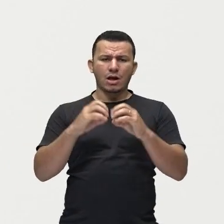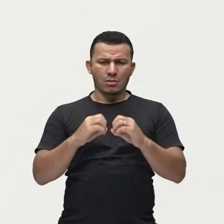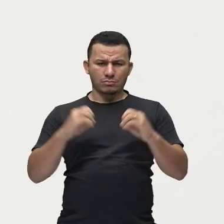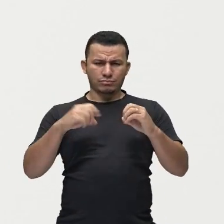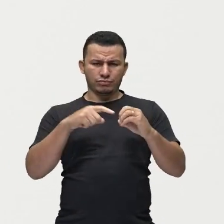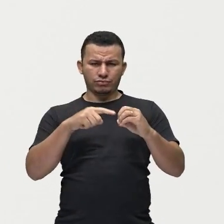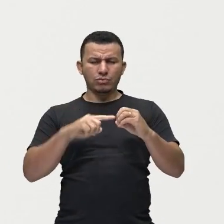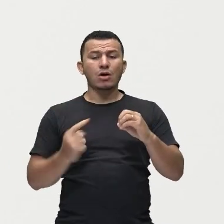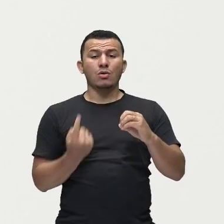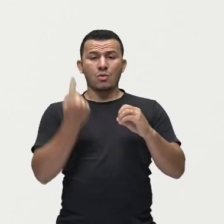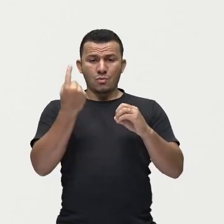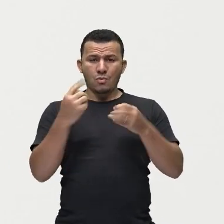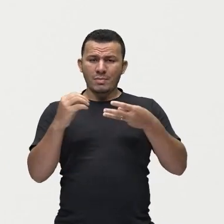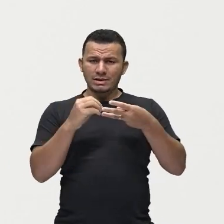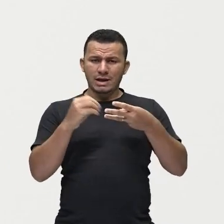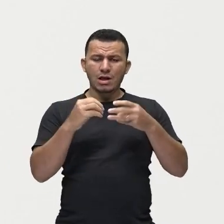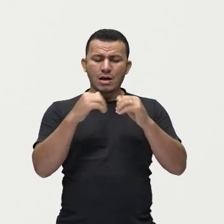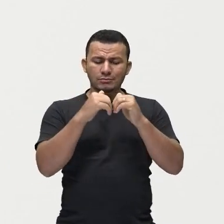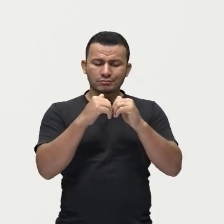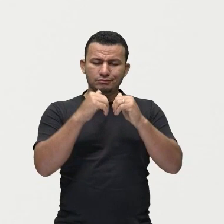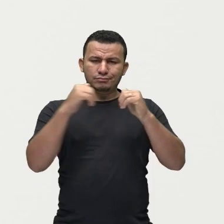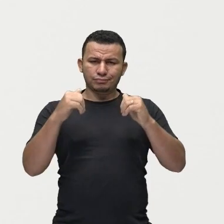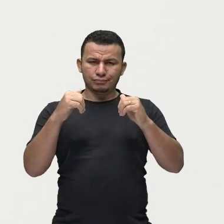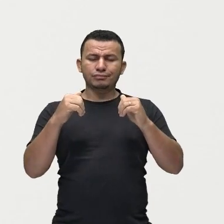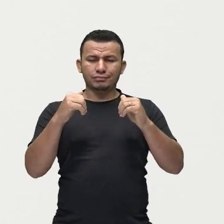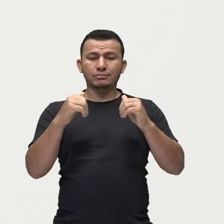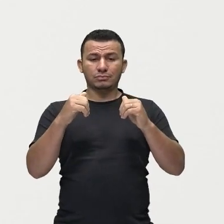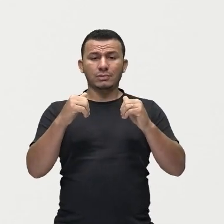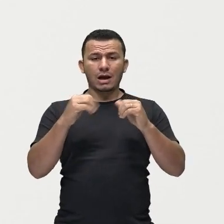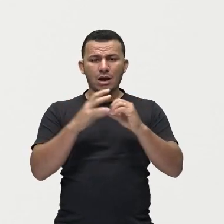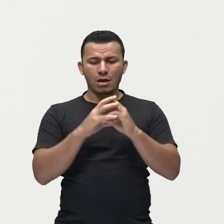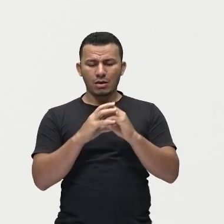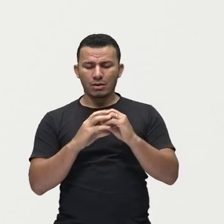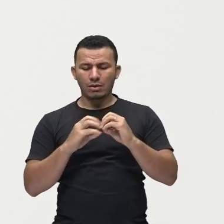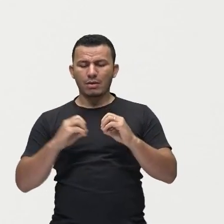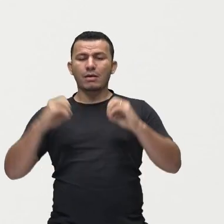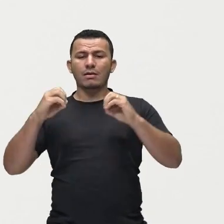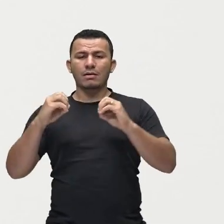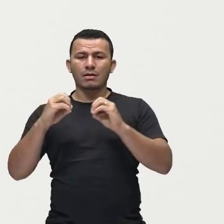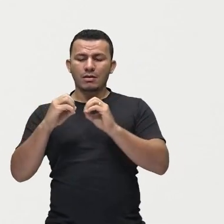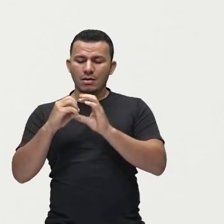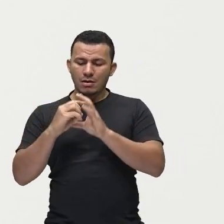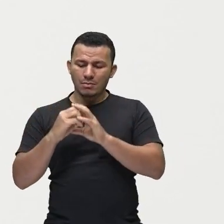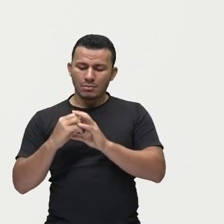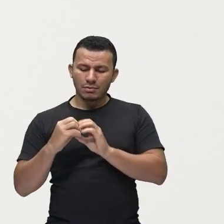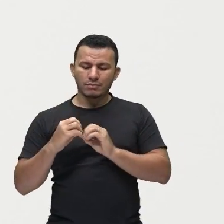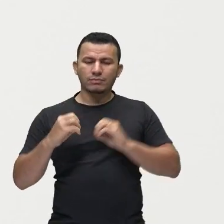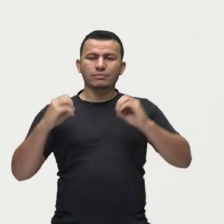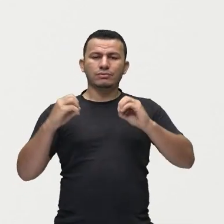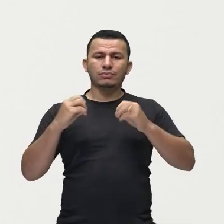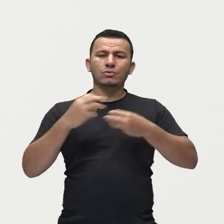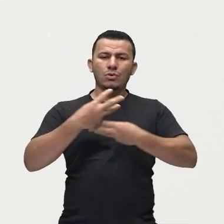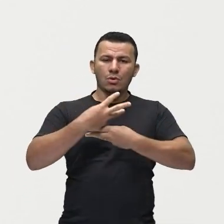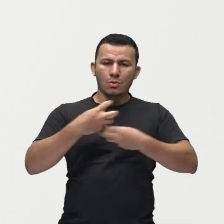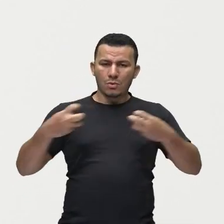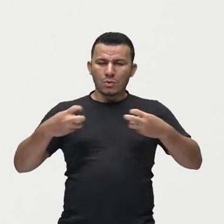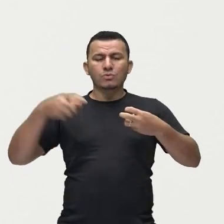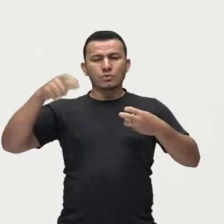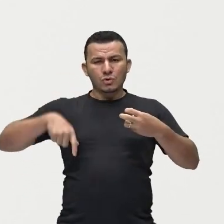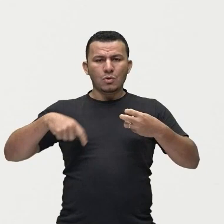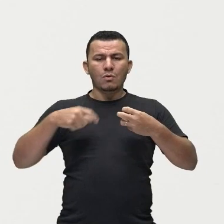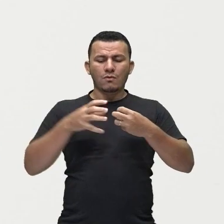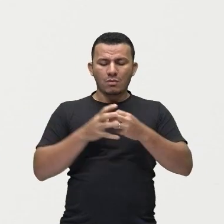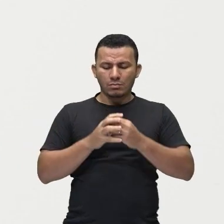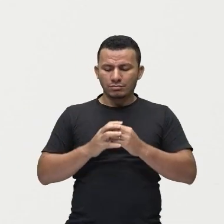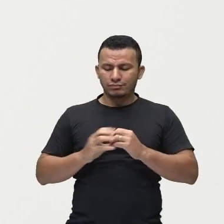uma única célula se divide, passa 2 células, passa depois por uma nova divisão mitótica, 4